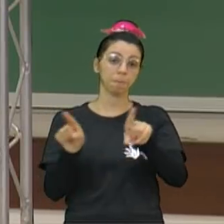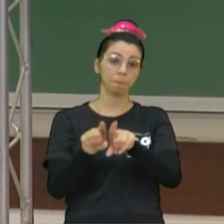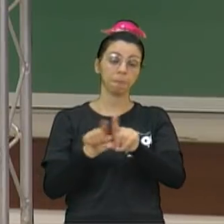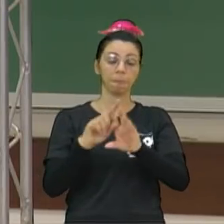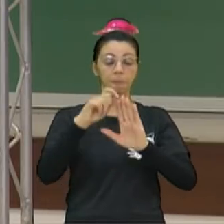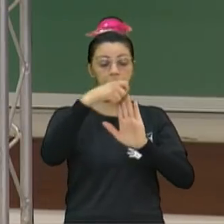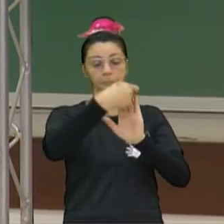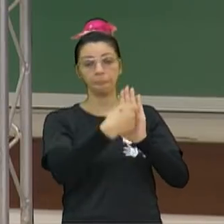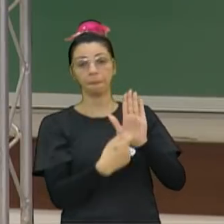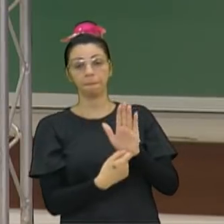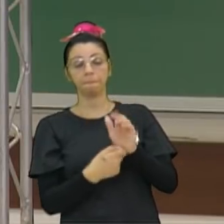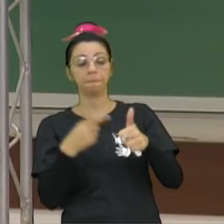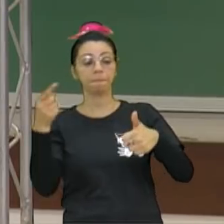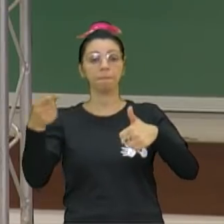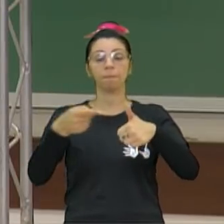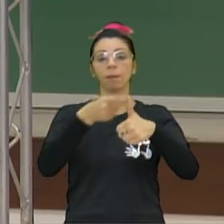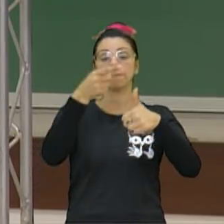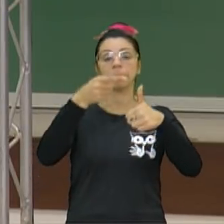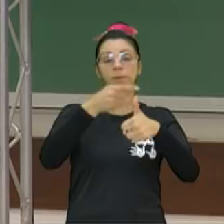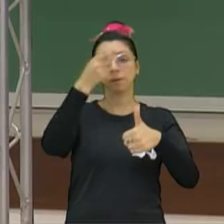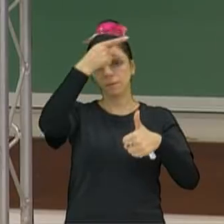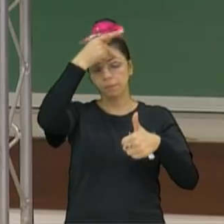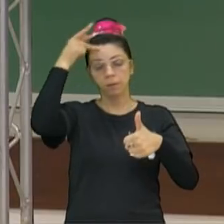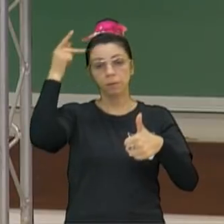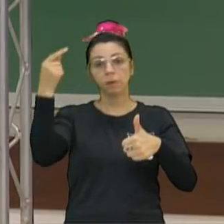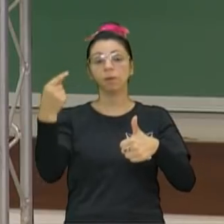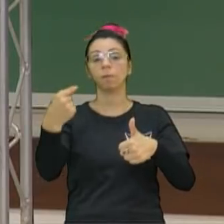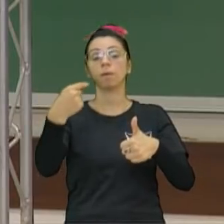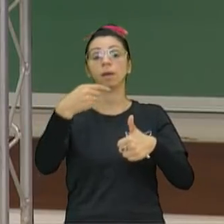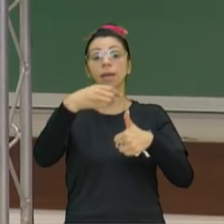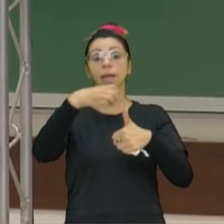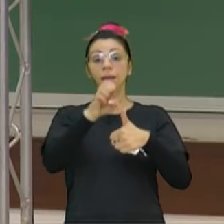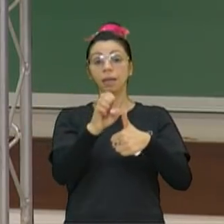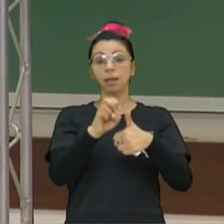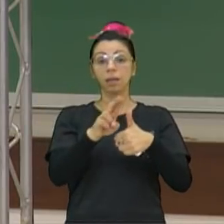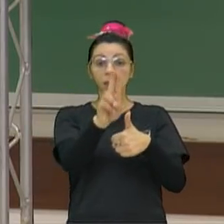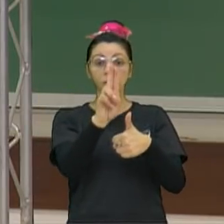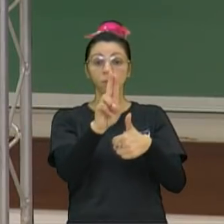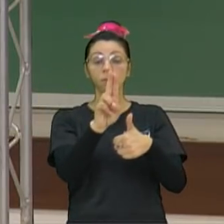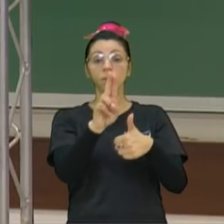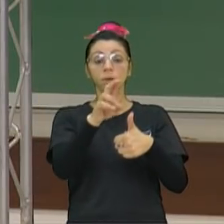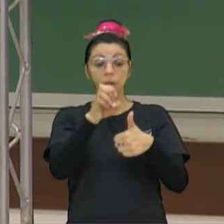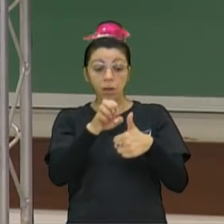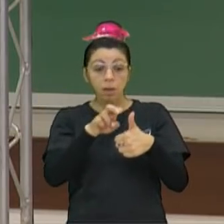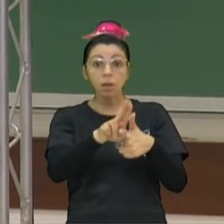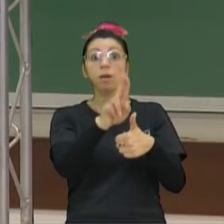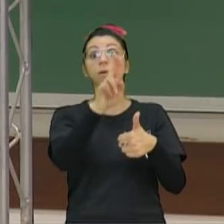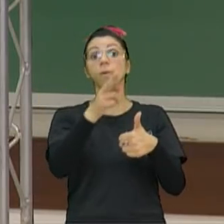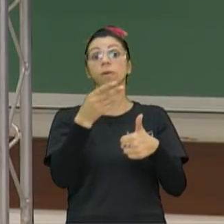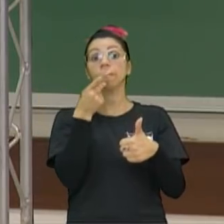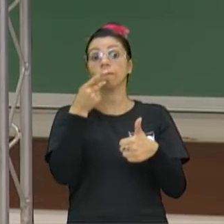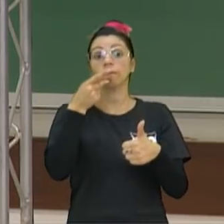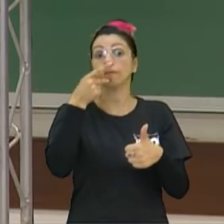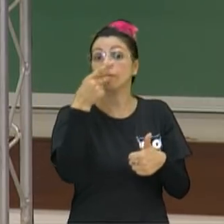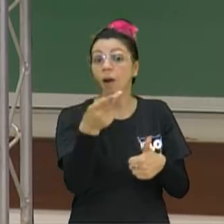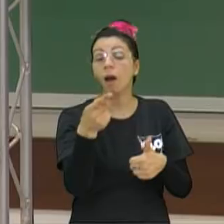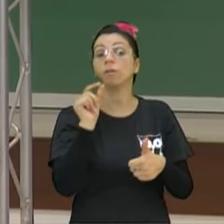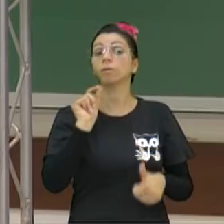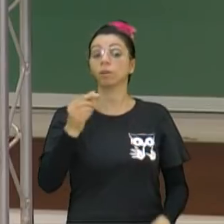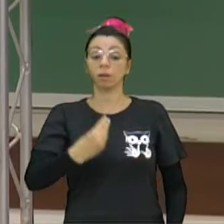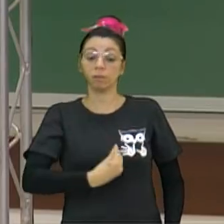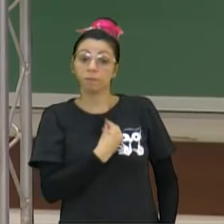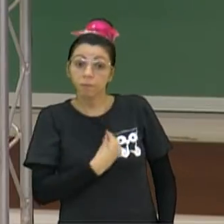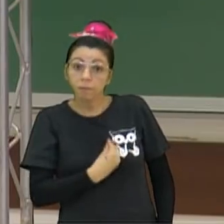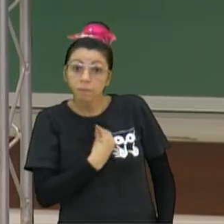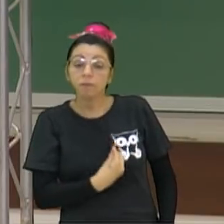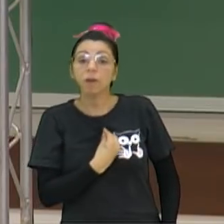texto se apresenta na primeira pessoa, né? Então é um eu que se manifesta, é um eu que relata, né, aquilo que vivenciou, aquilo que testemunhou,